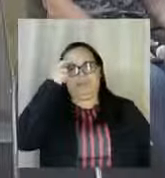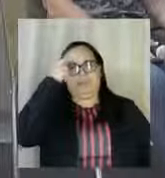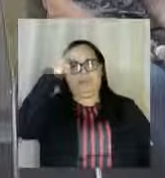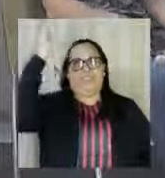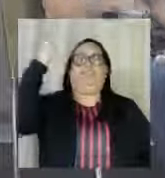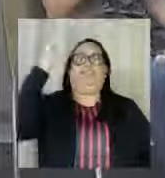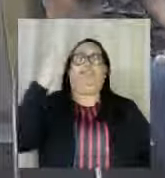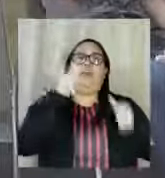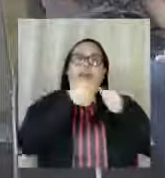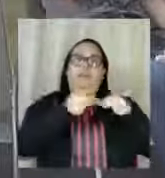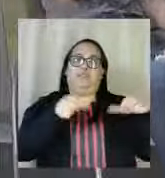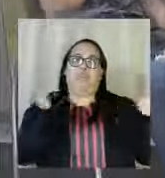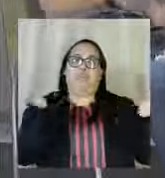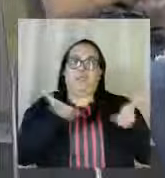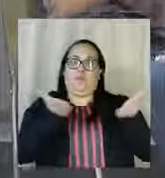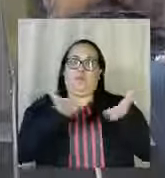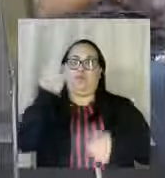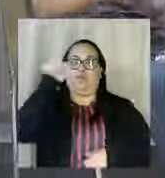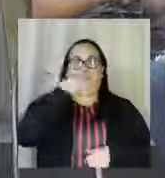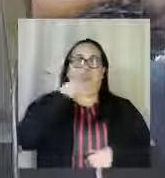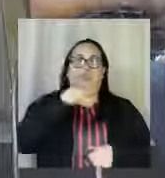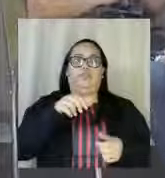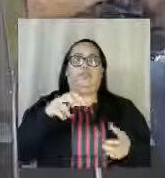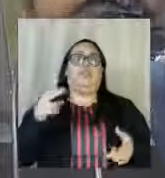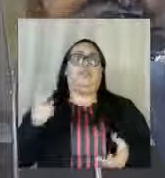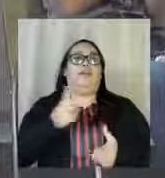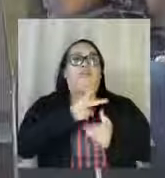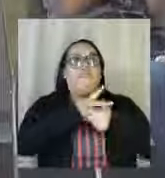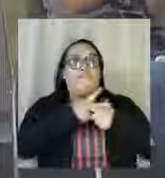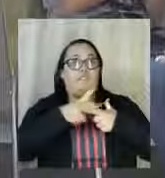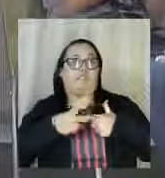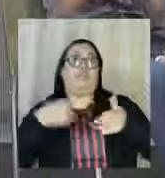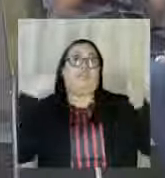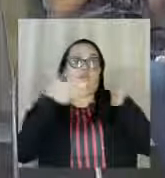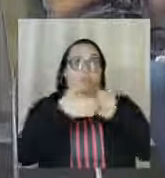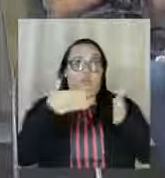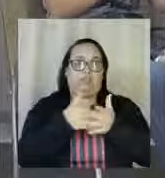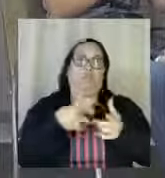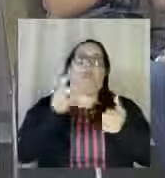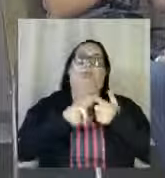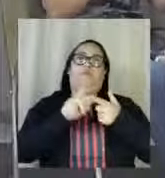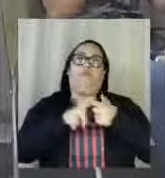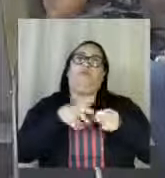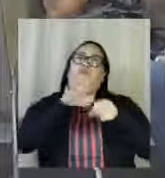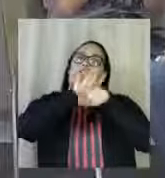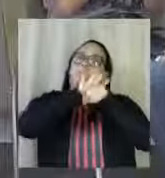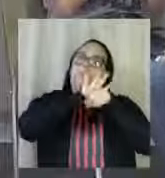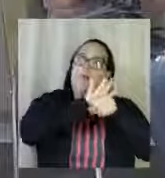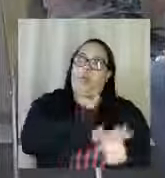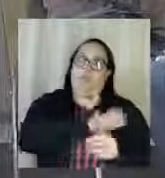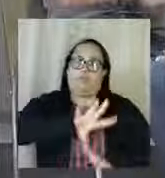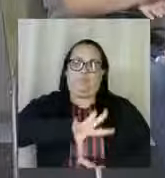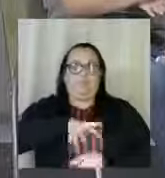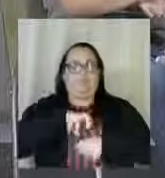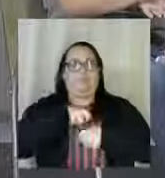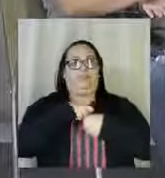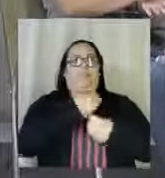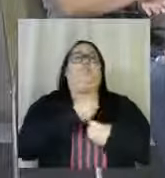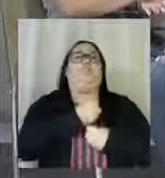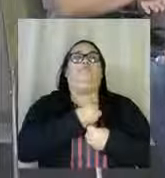inteligentíssimas que estão aí, né, vencendo barreiras, vencendo preconceitos, cada vez mais empoderadas, muito senhora dos